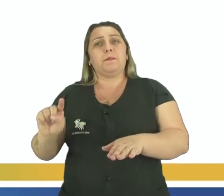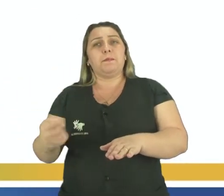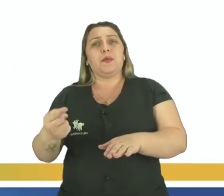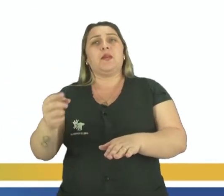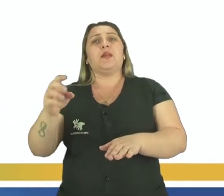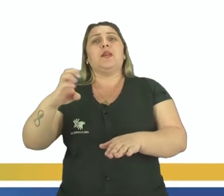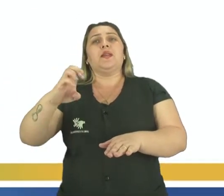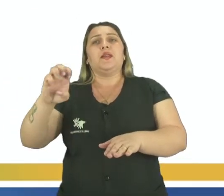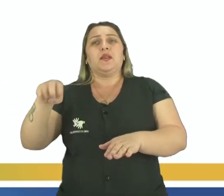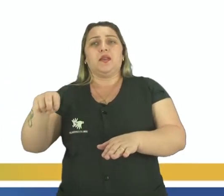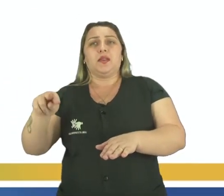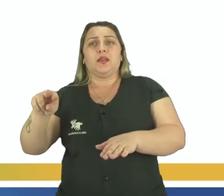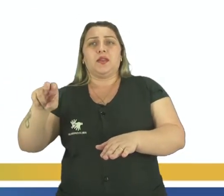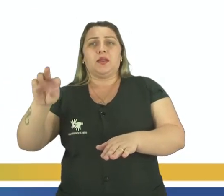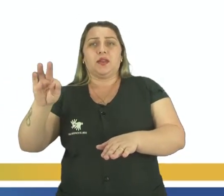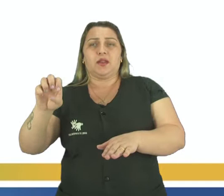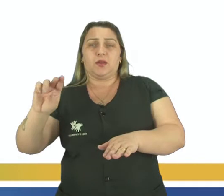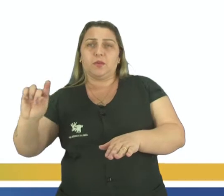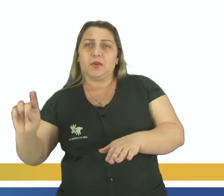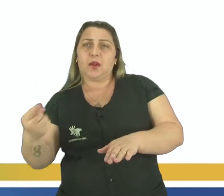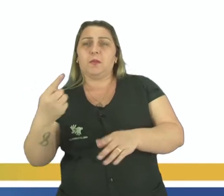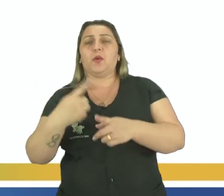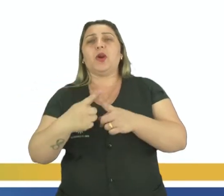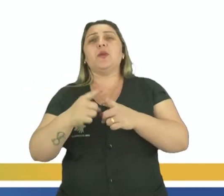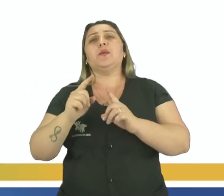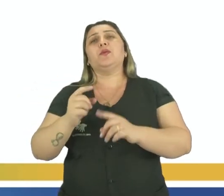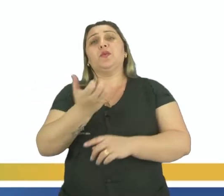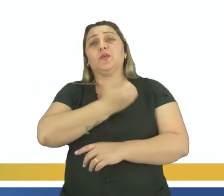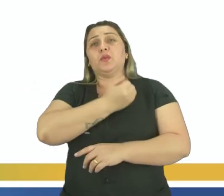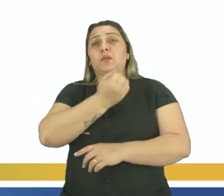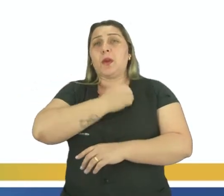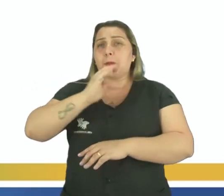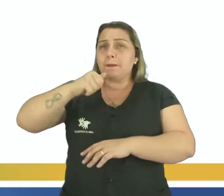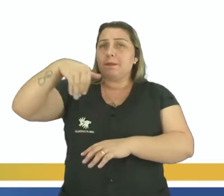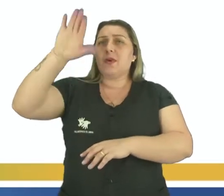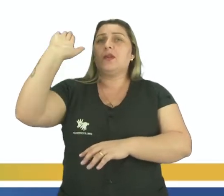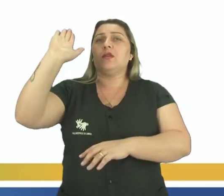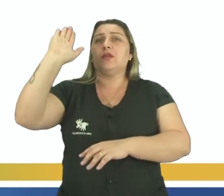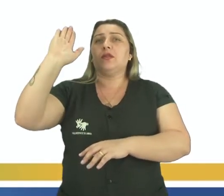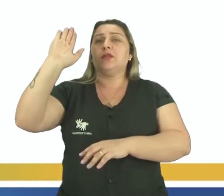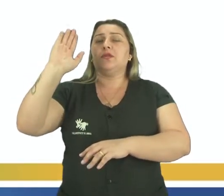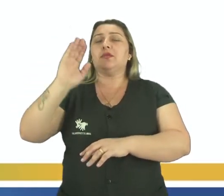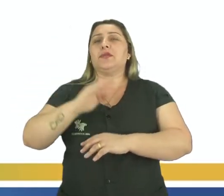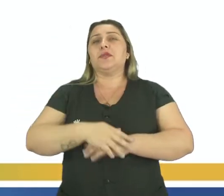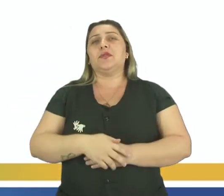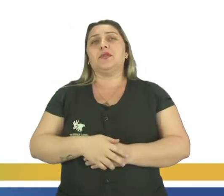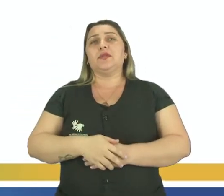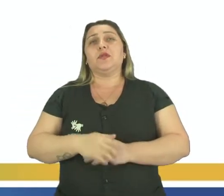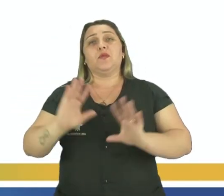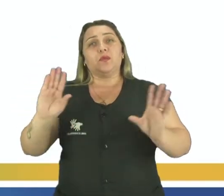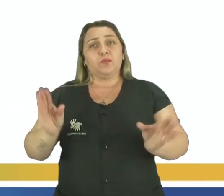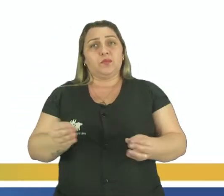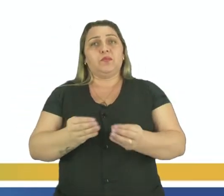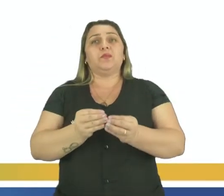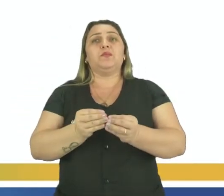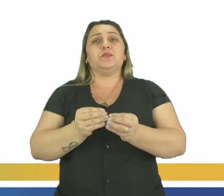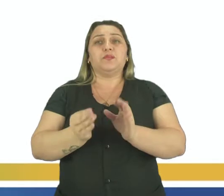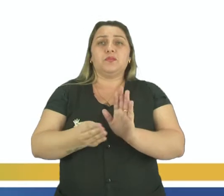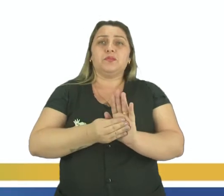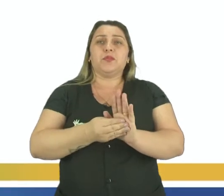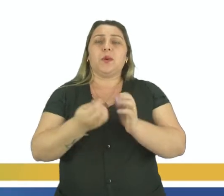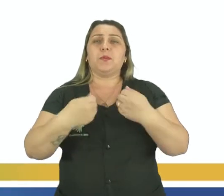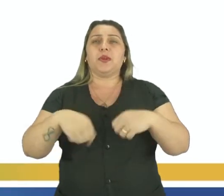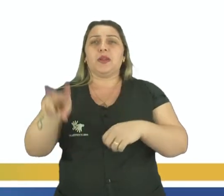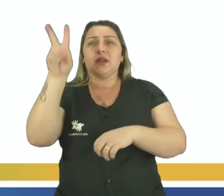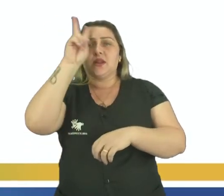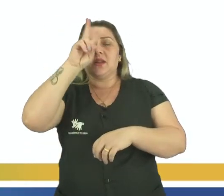milhar, centena de milhar, porque eu já vou estar falando de números maiores. Então, quando eu vou adicionar, eu preciso